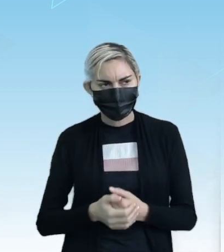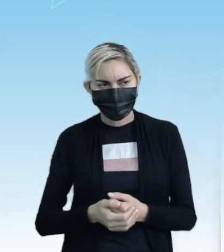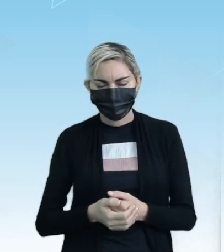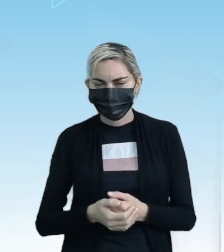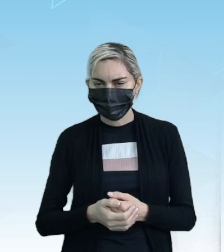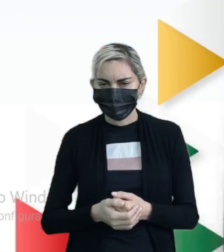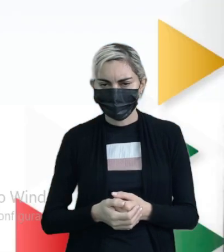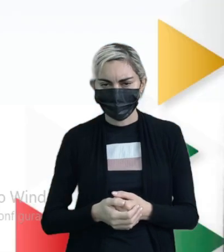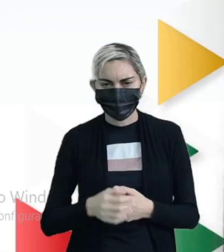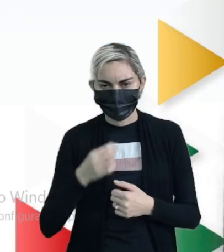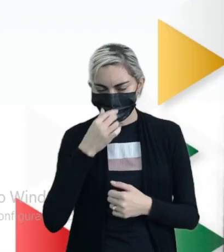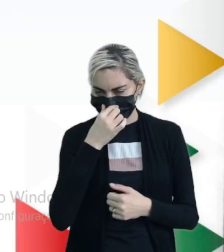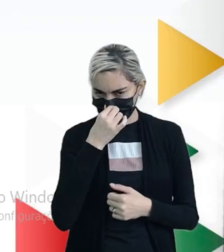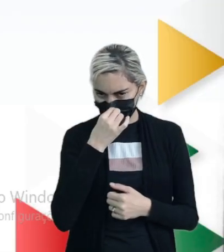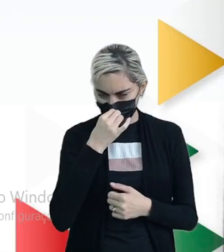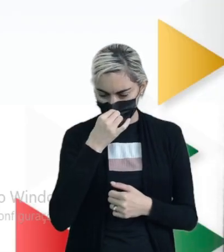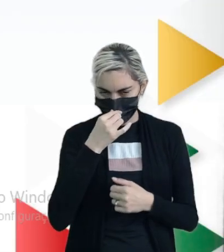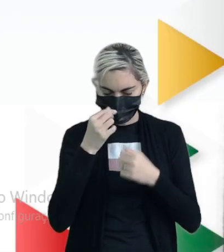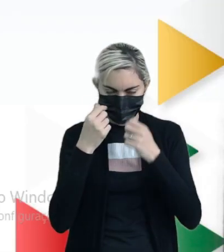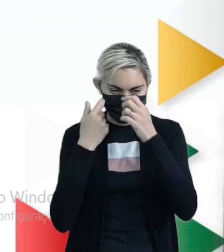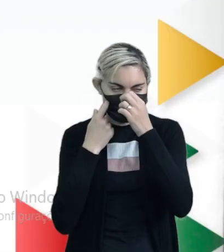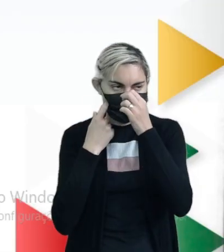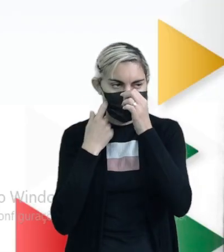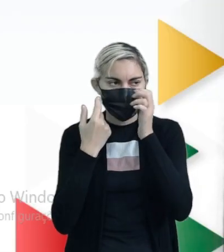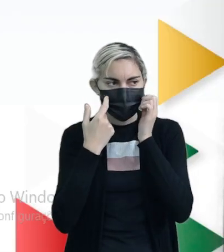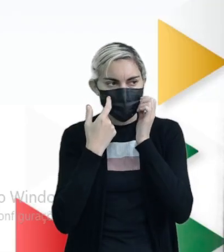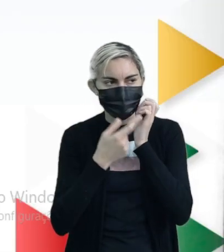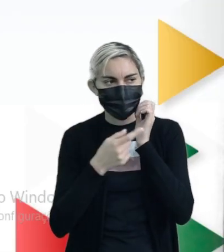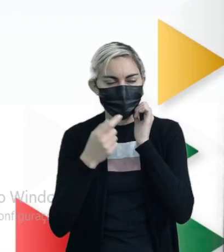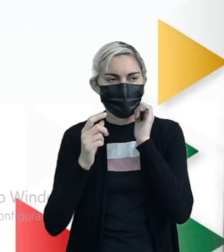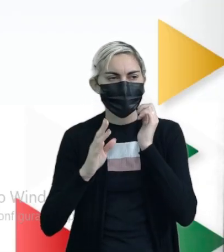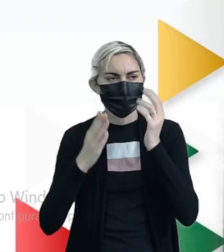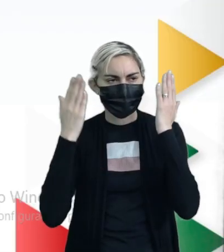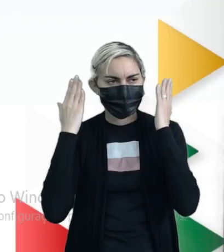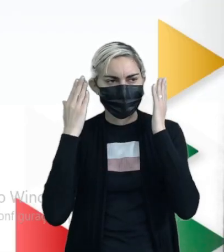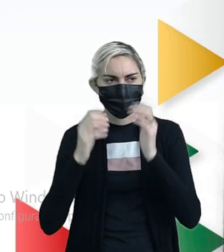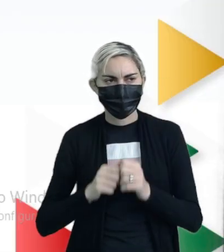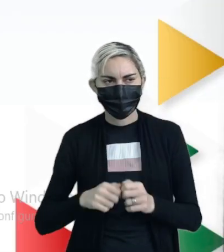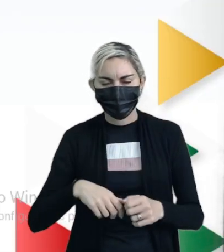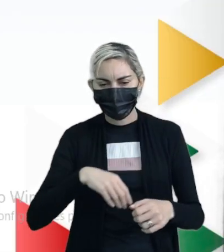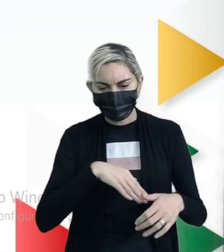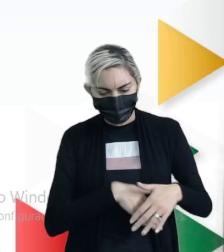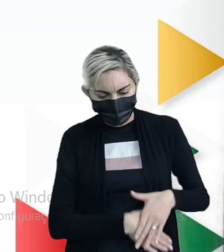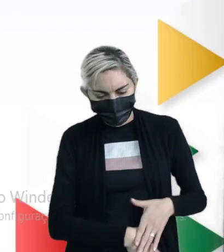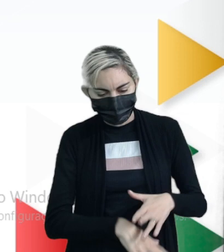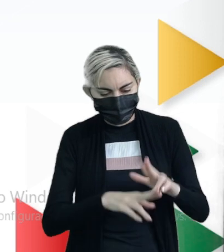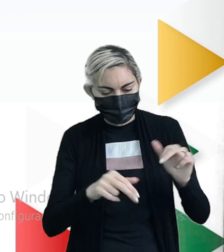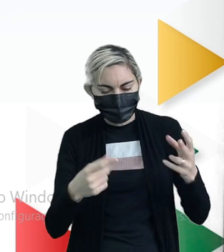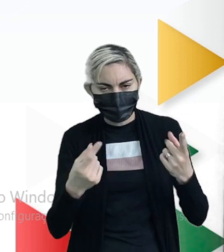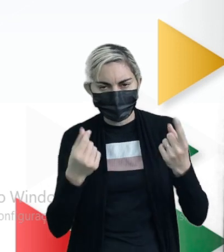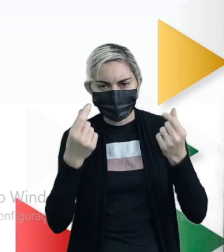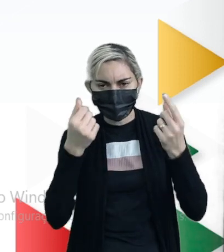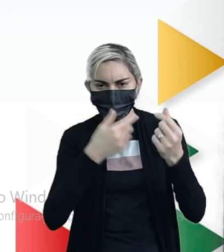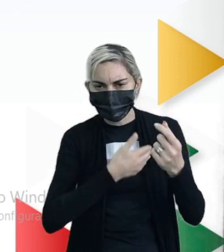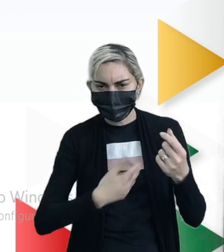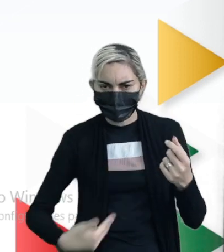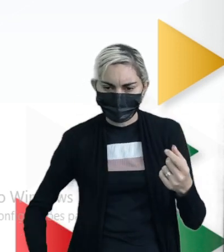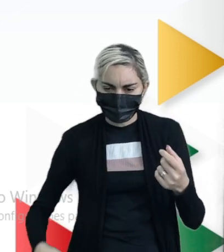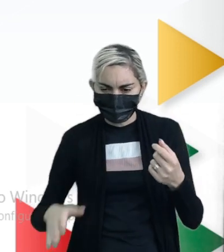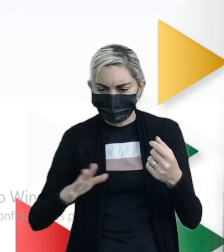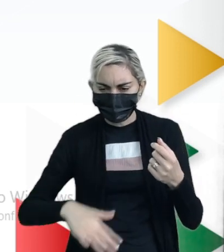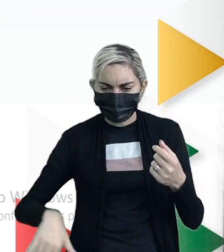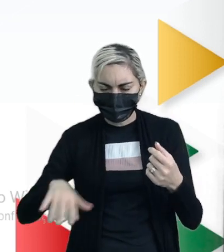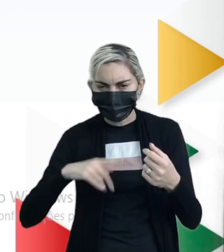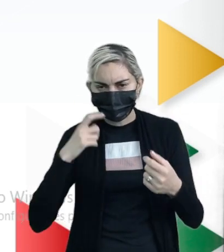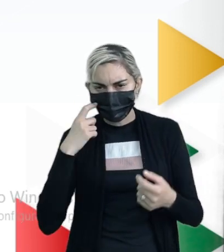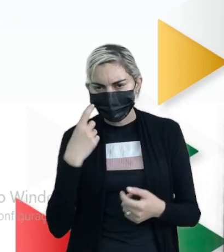esse daqui, acompanhem, vejam só. Neste bolso nunca entrou dinheiro público. Aí, no